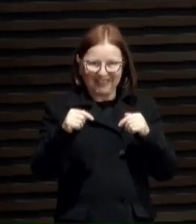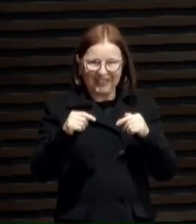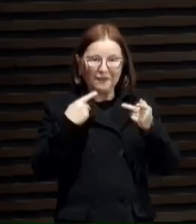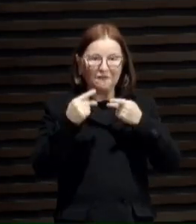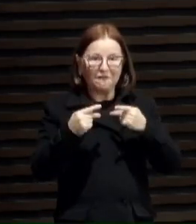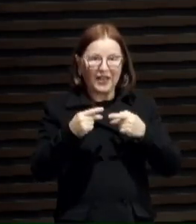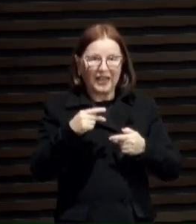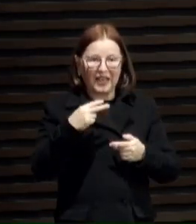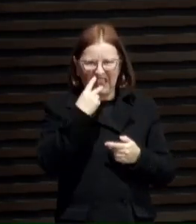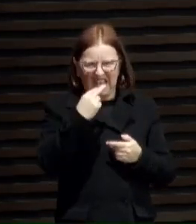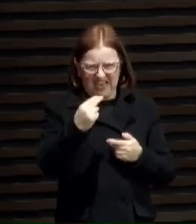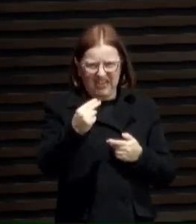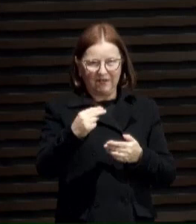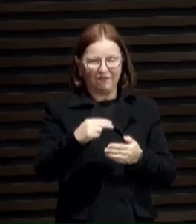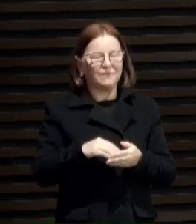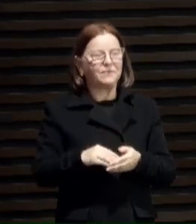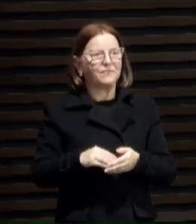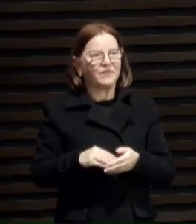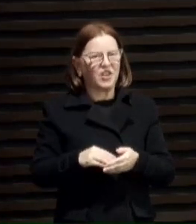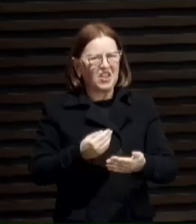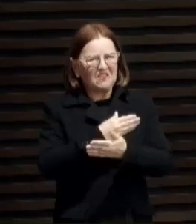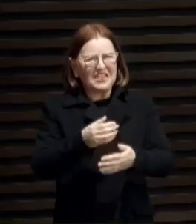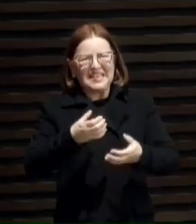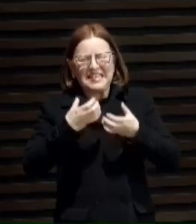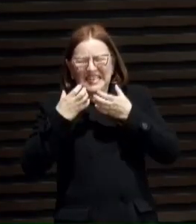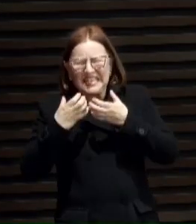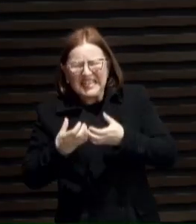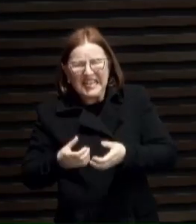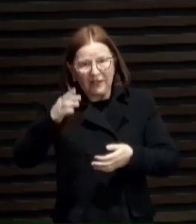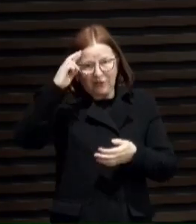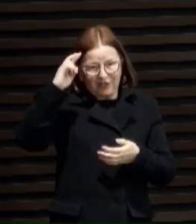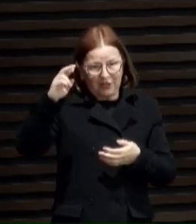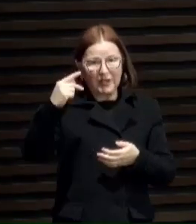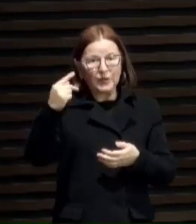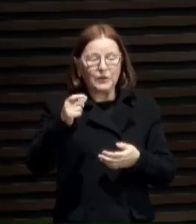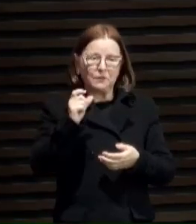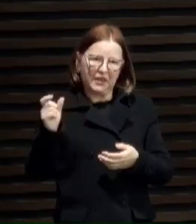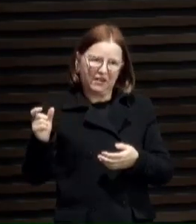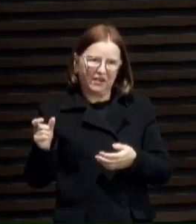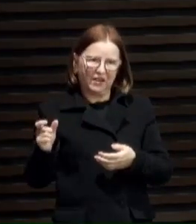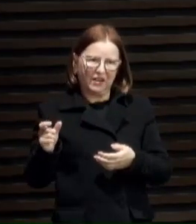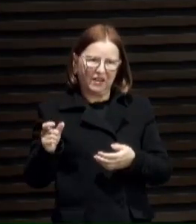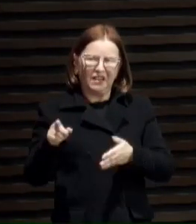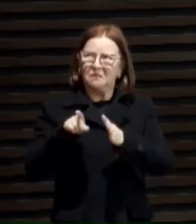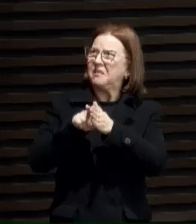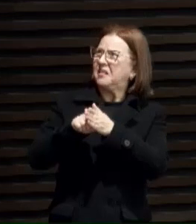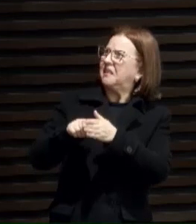olha só. Enfadais o Senhor com vossas palavras e ainda dizeis, em que enfadamos?